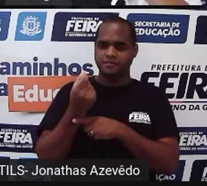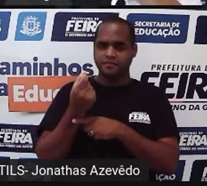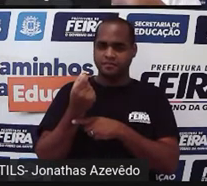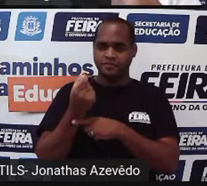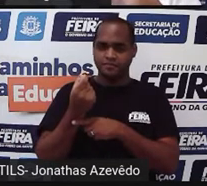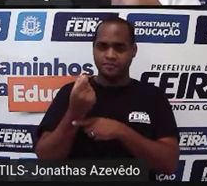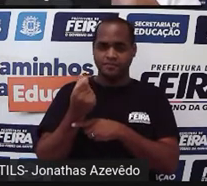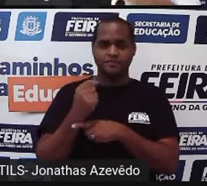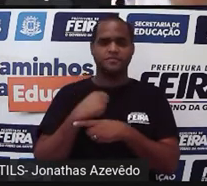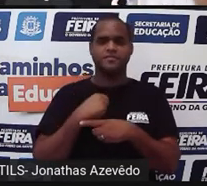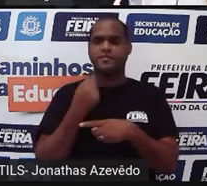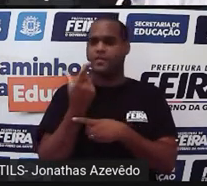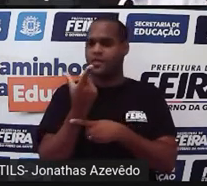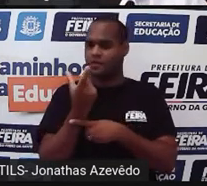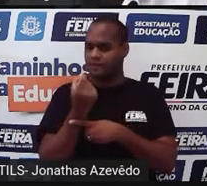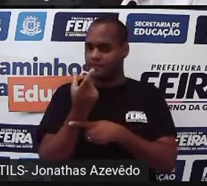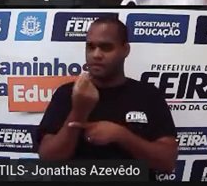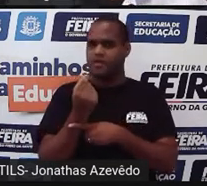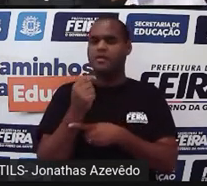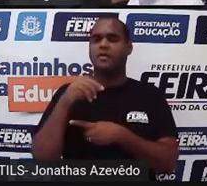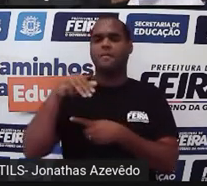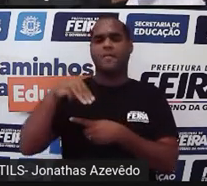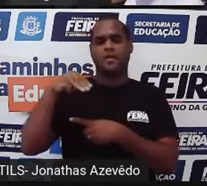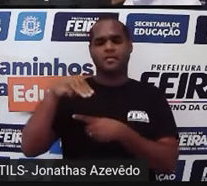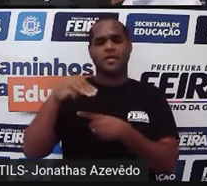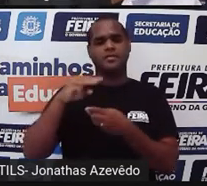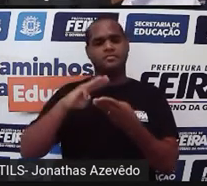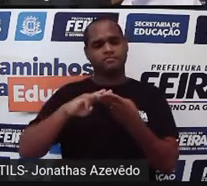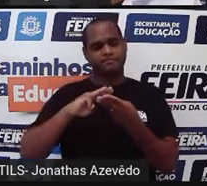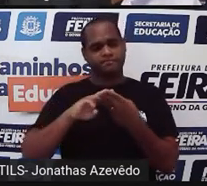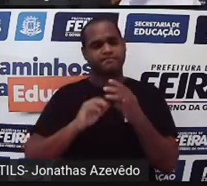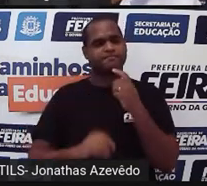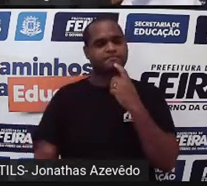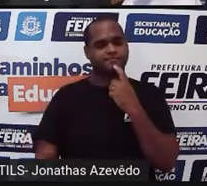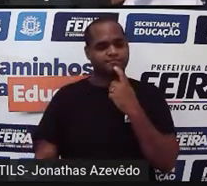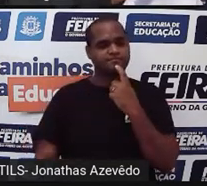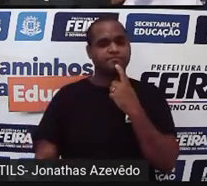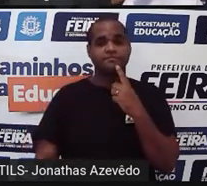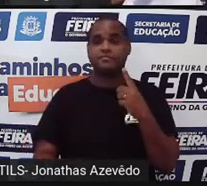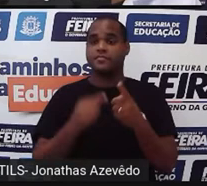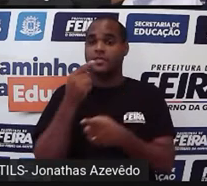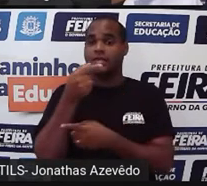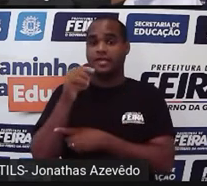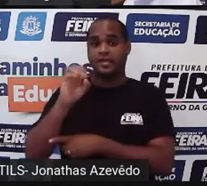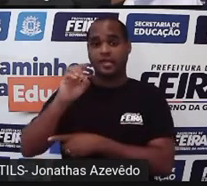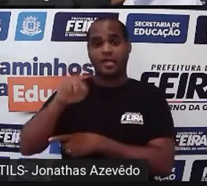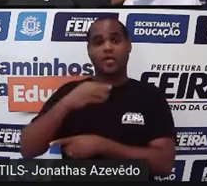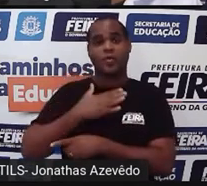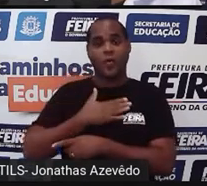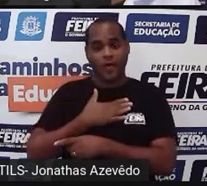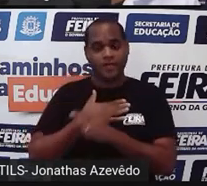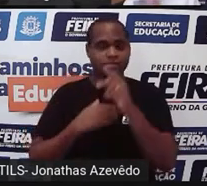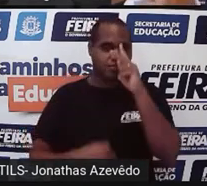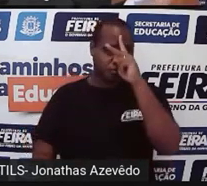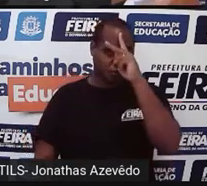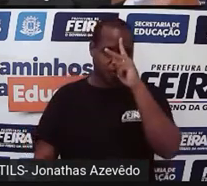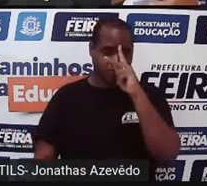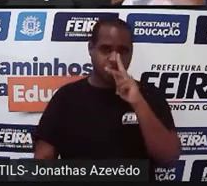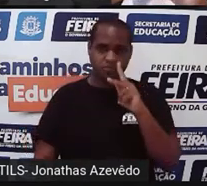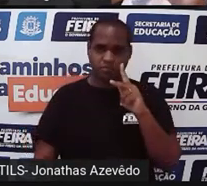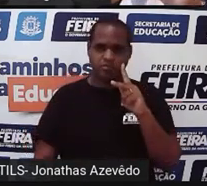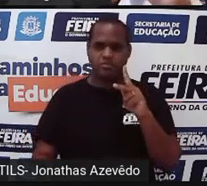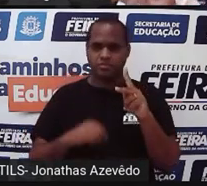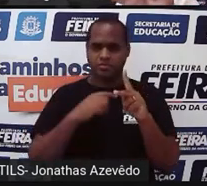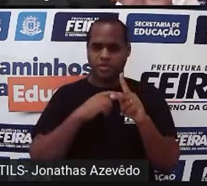seja, 20 alunos que gostam de matemática. 70 alunos gostam de história. Olha só, lá